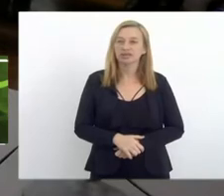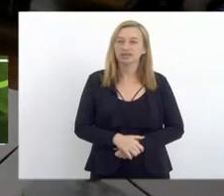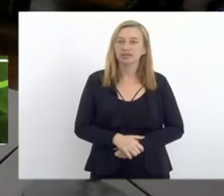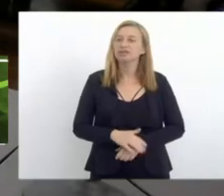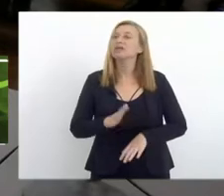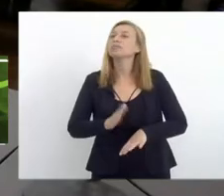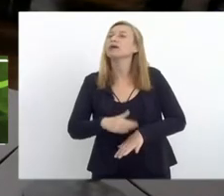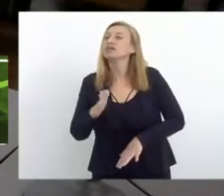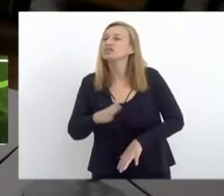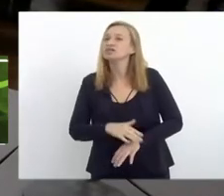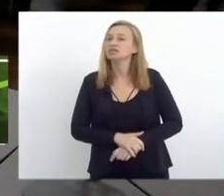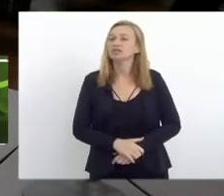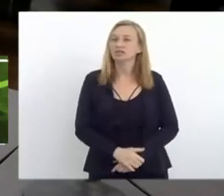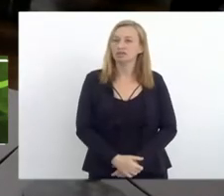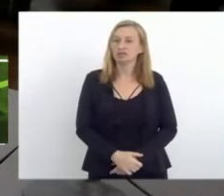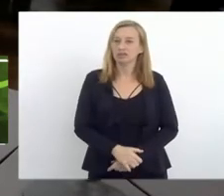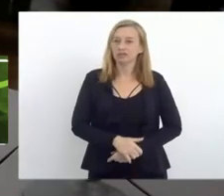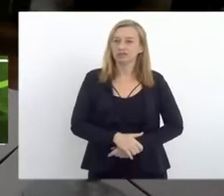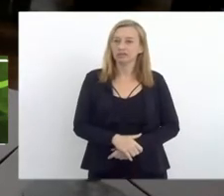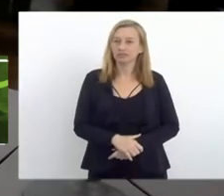Tem mais, Fábio?